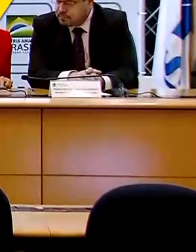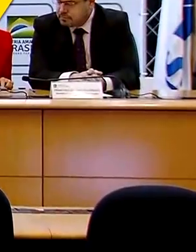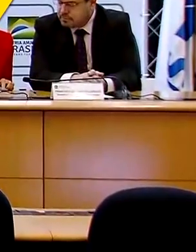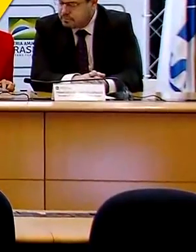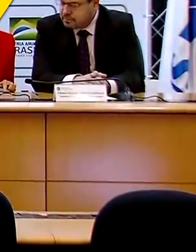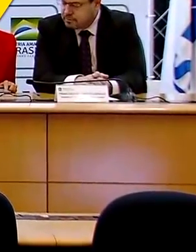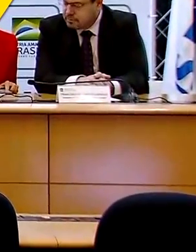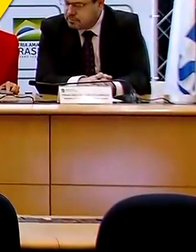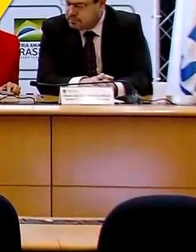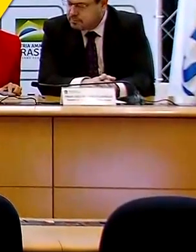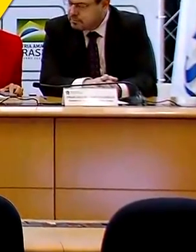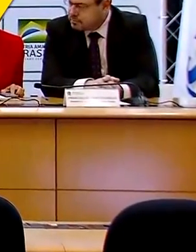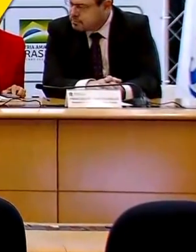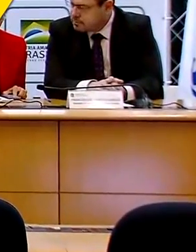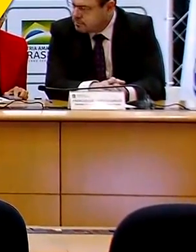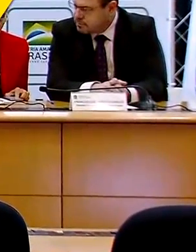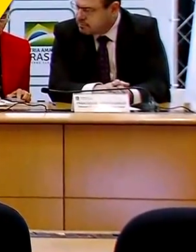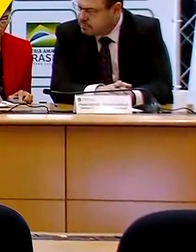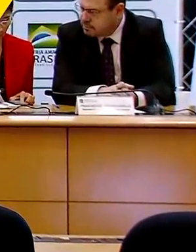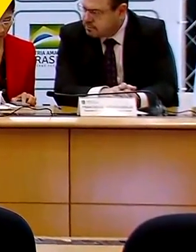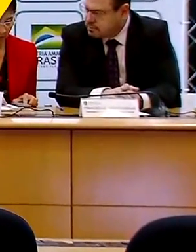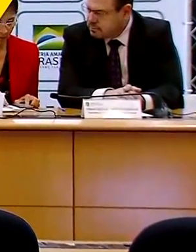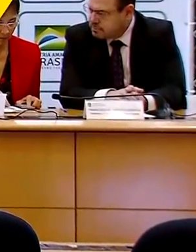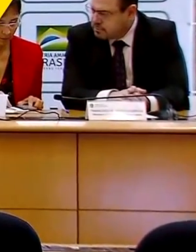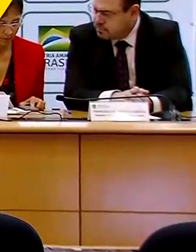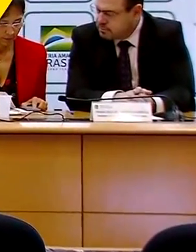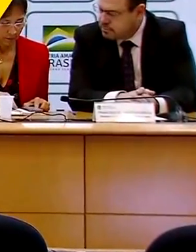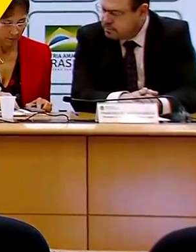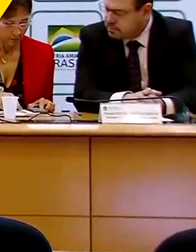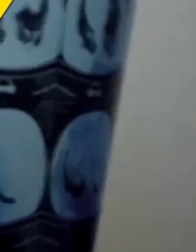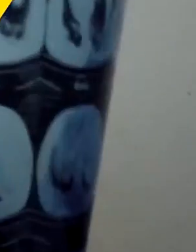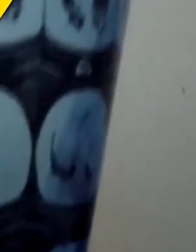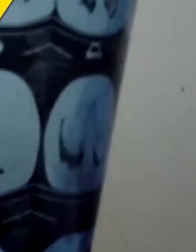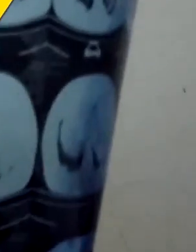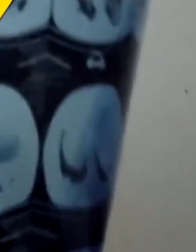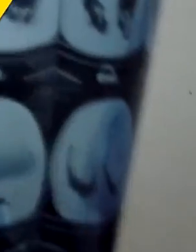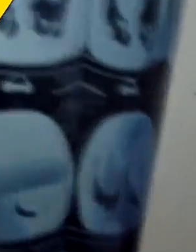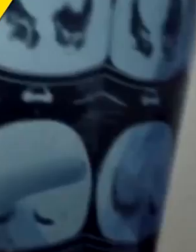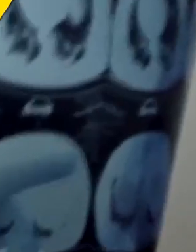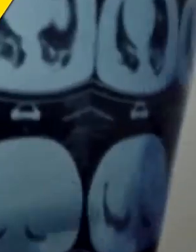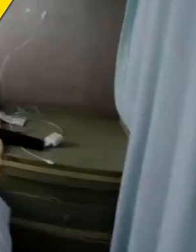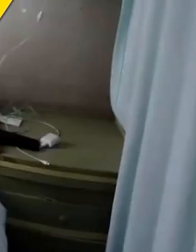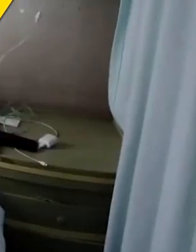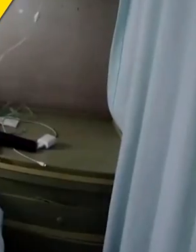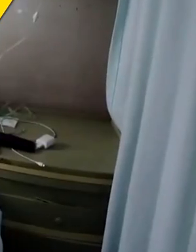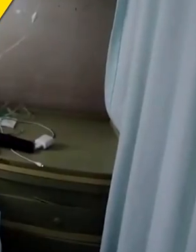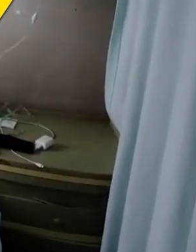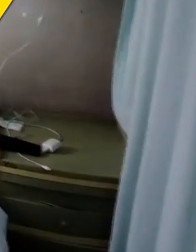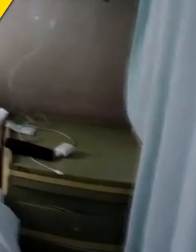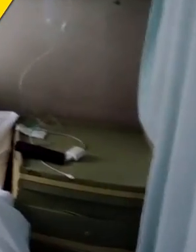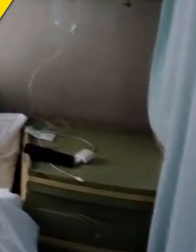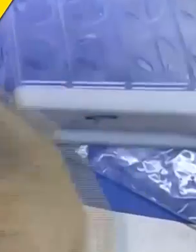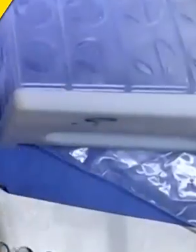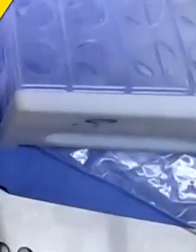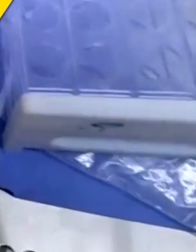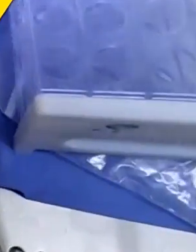Transcrição Legendas Pedro Negri